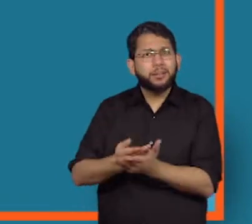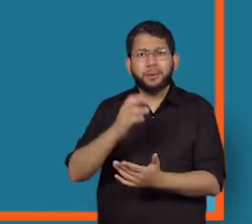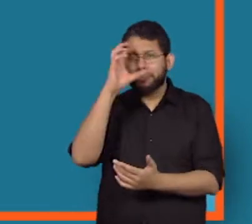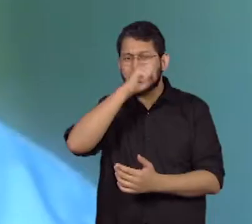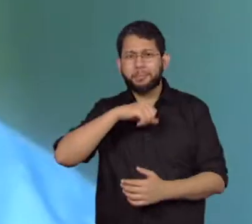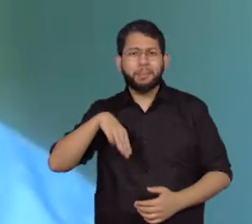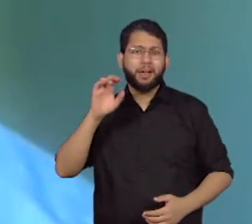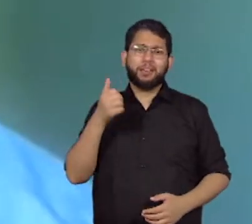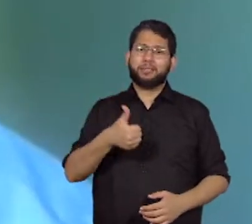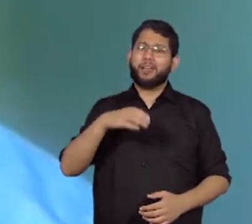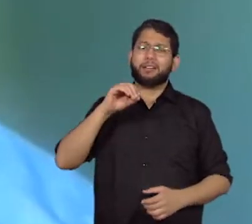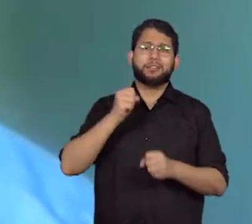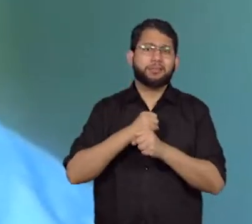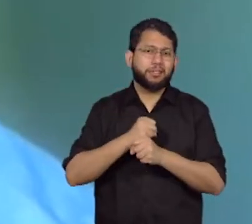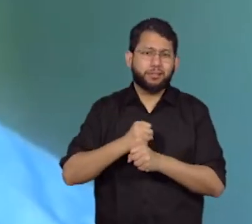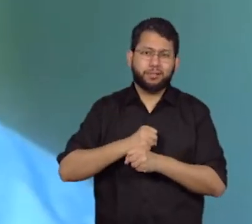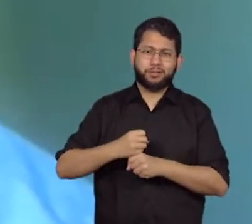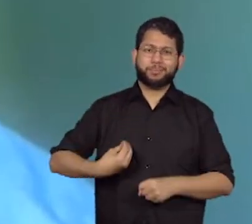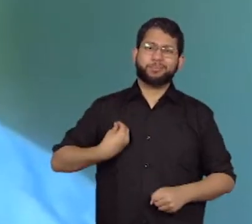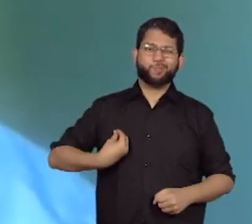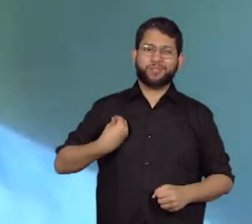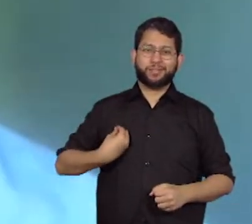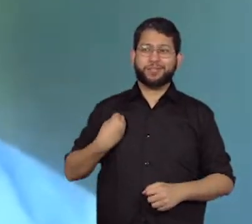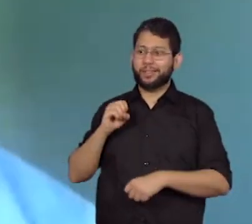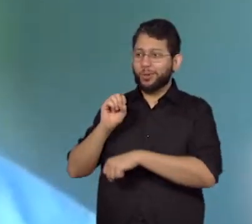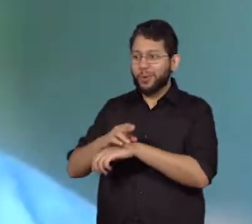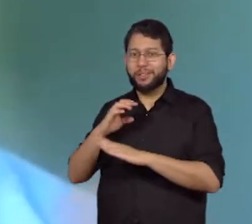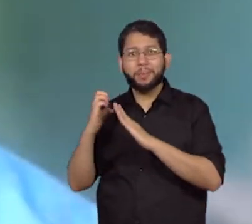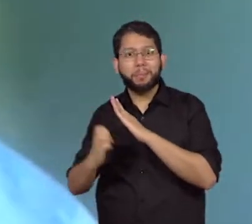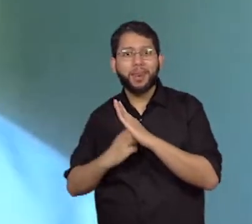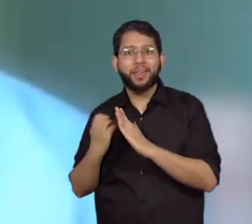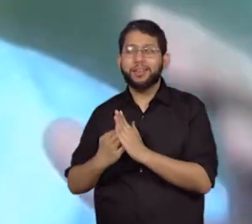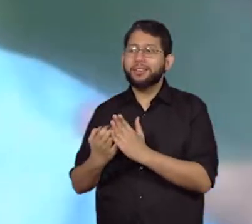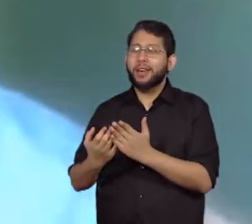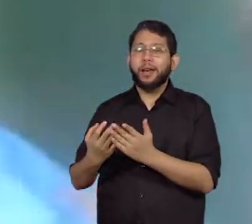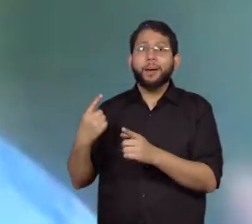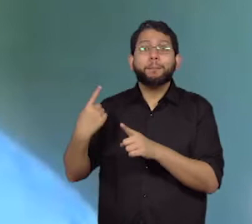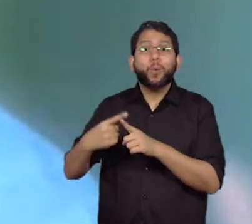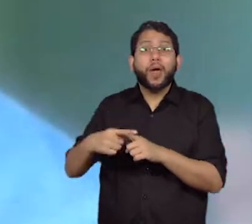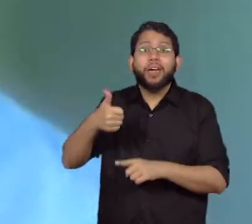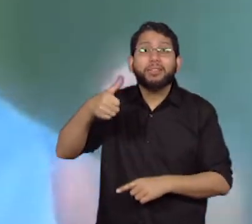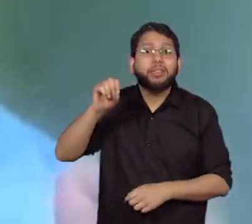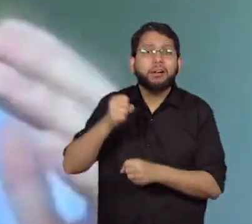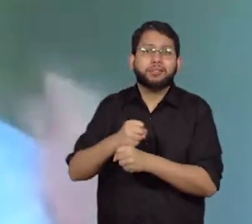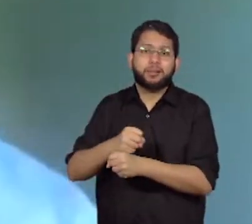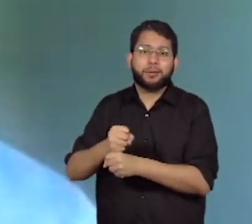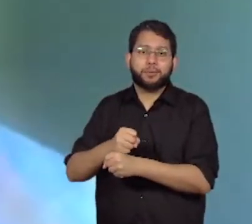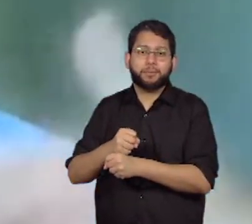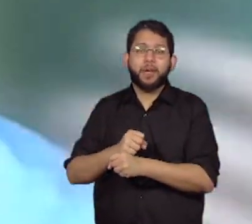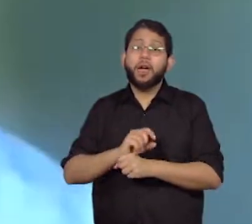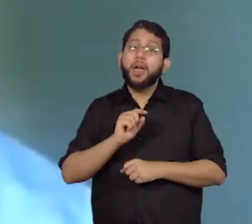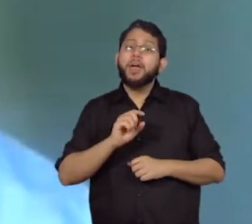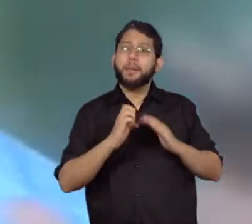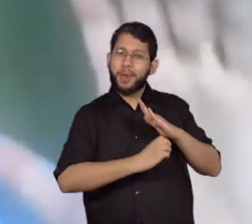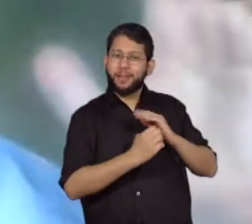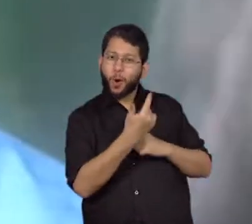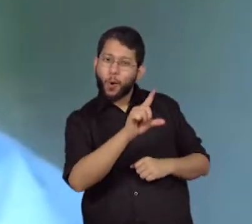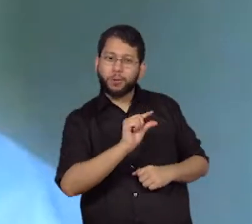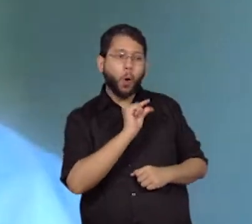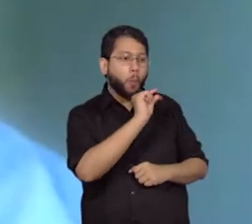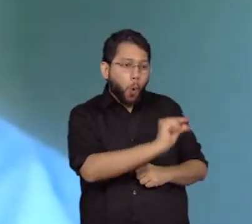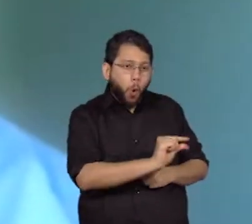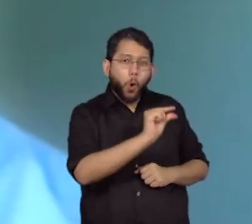de 10 anos da minha vida. Foi a empresa que me moldou. As outras, eu acho que construíram as peças, ajudaram a